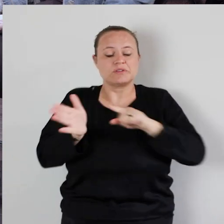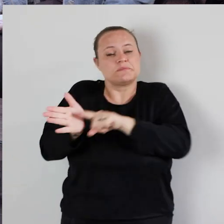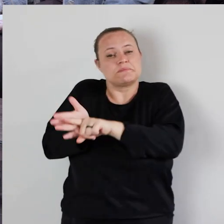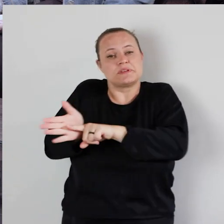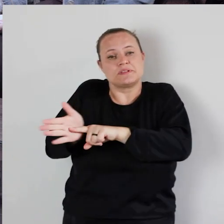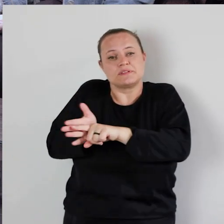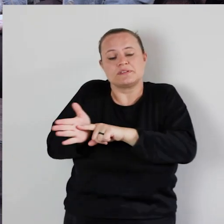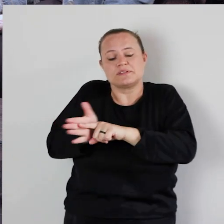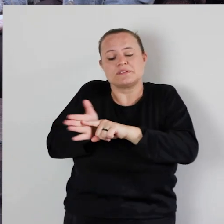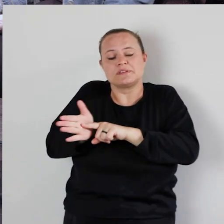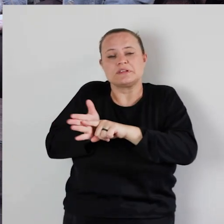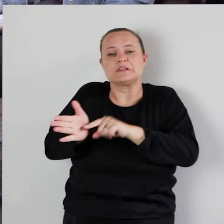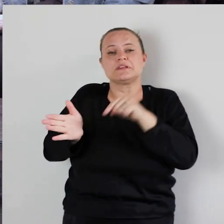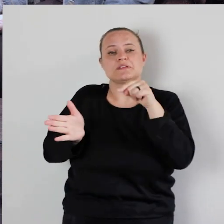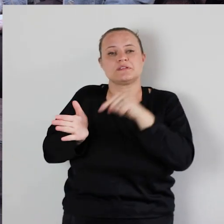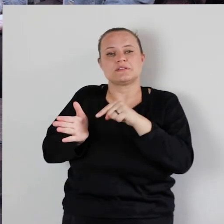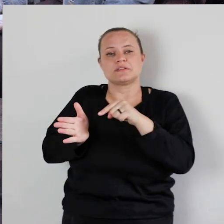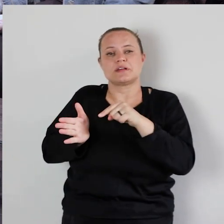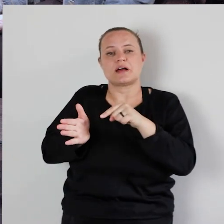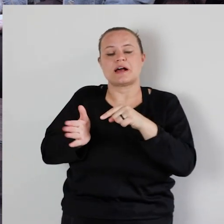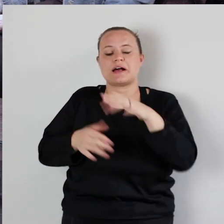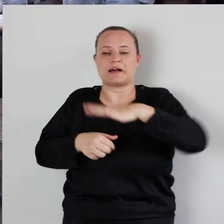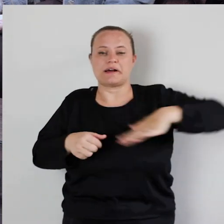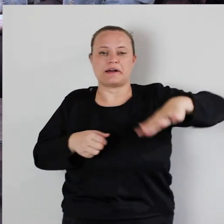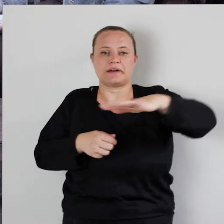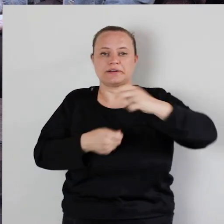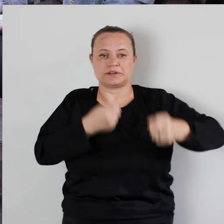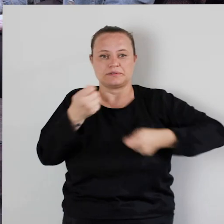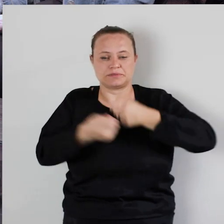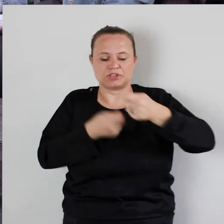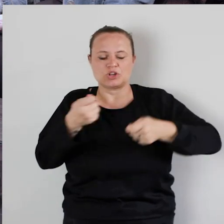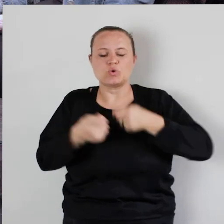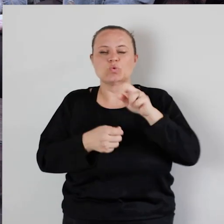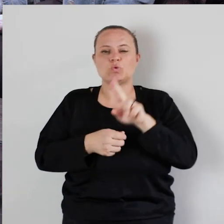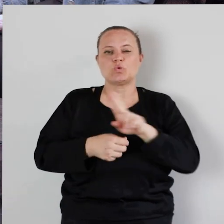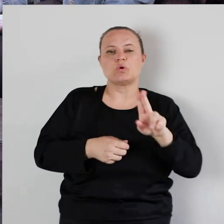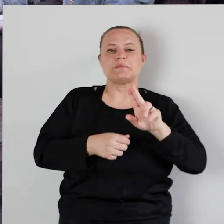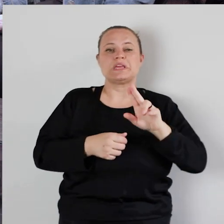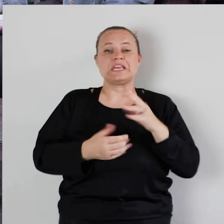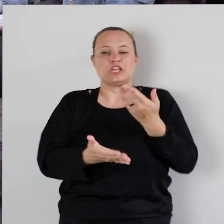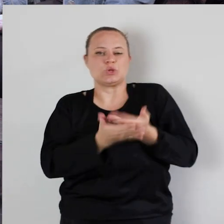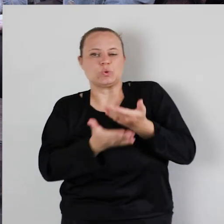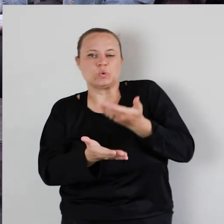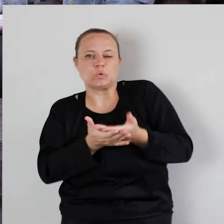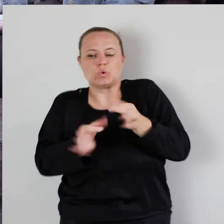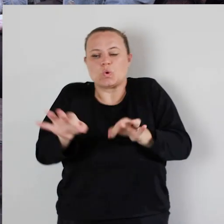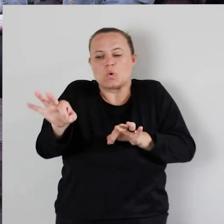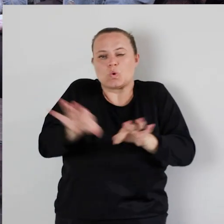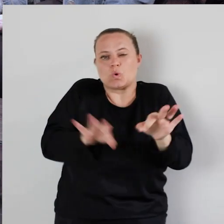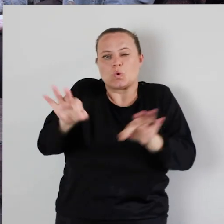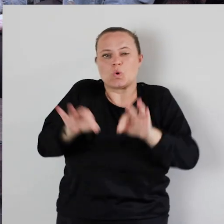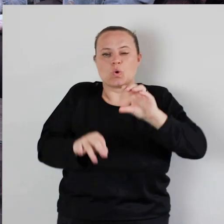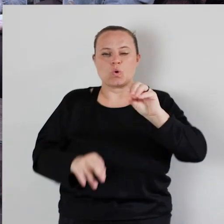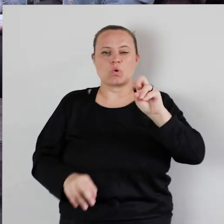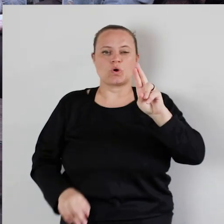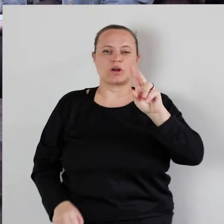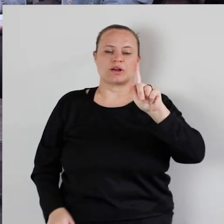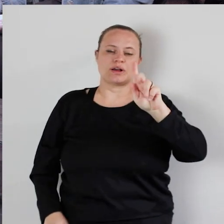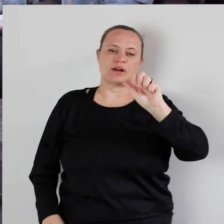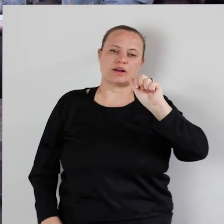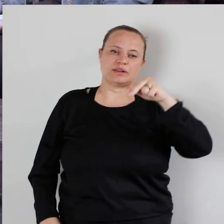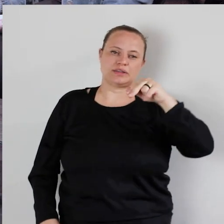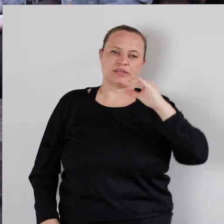atividade de pesquisa bastante relacionada com uma área da administração que a gente chama que é estudos organizacionais,